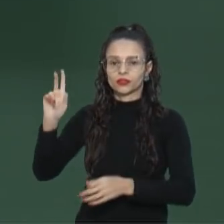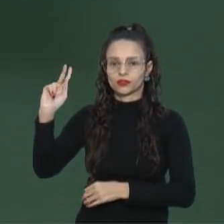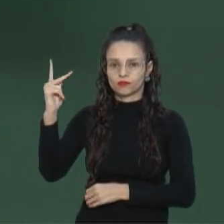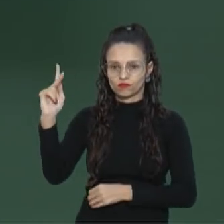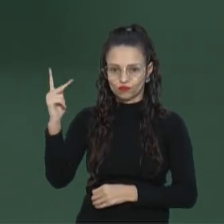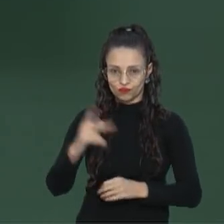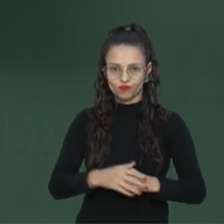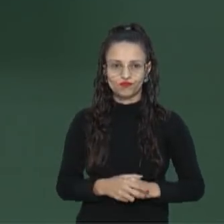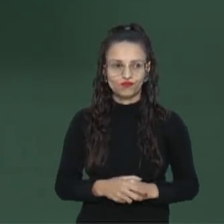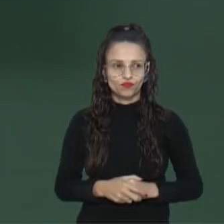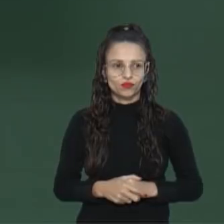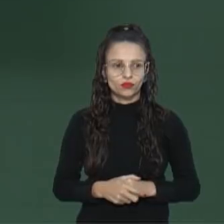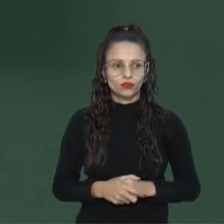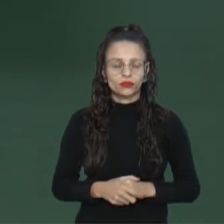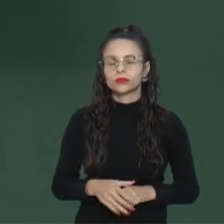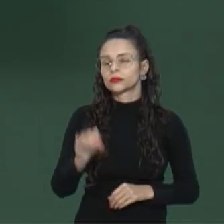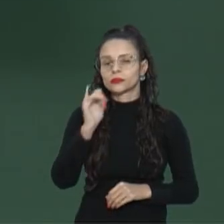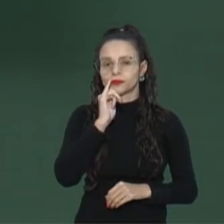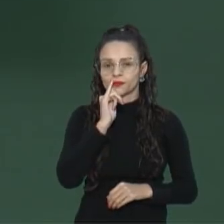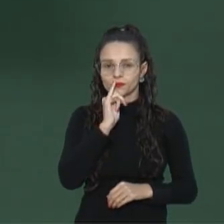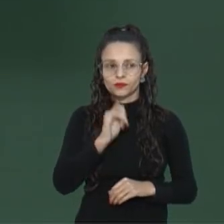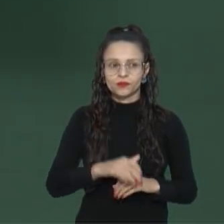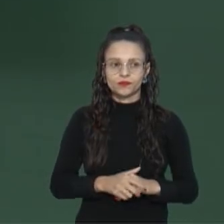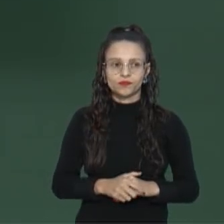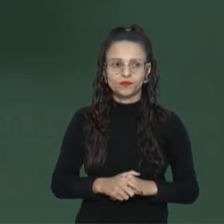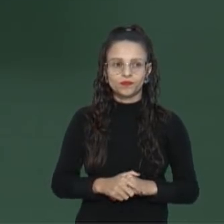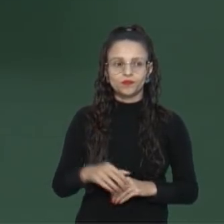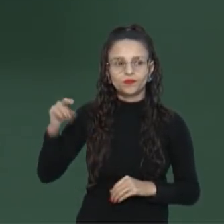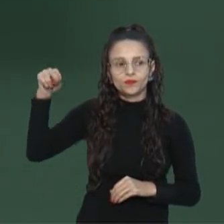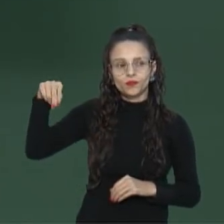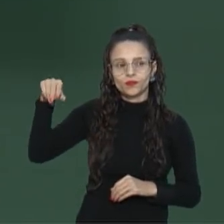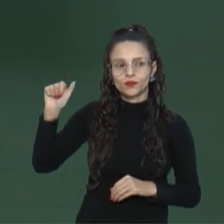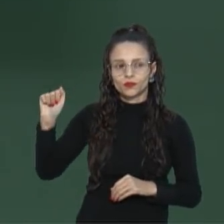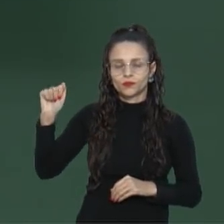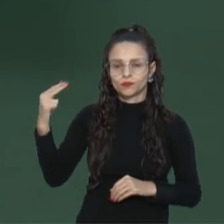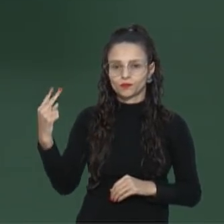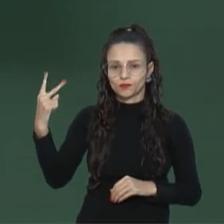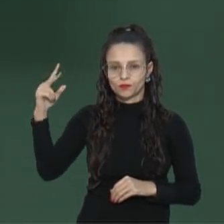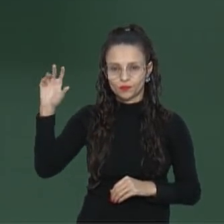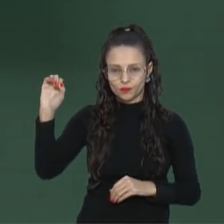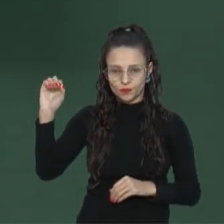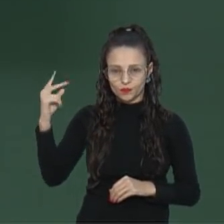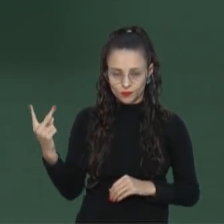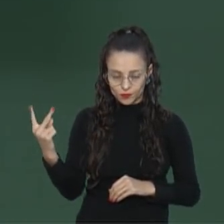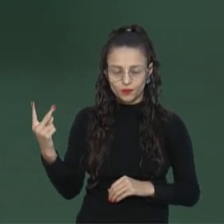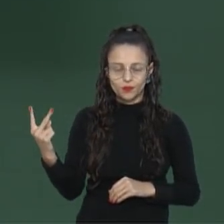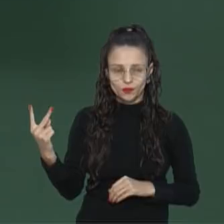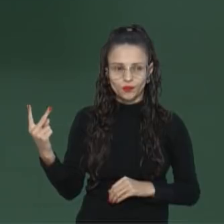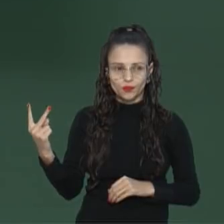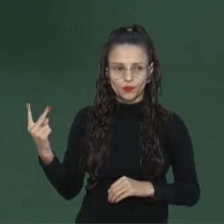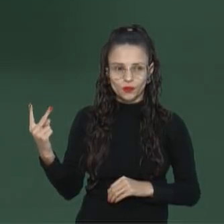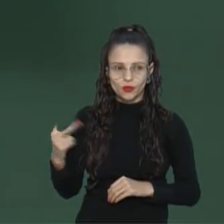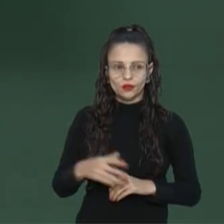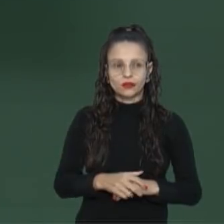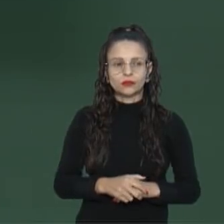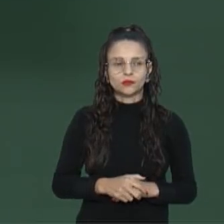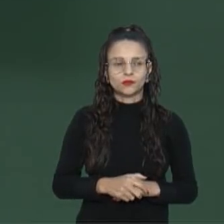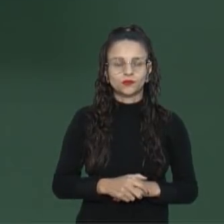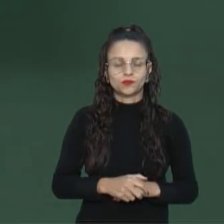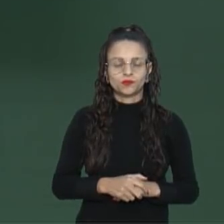hidrogênio. Tá bom? Por exemplo, peróxido de sódio, Na2, que é o metal